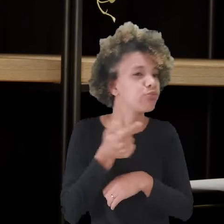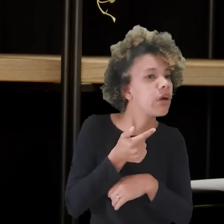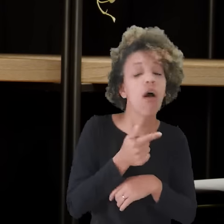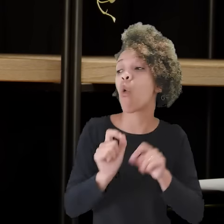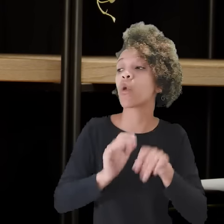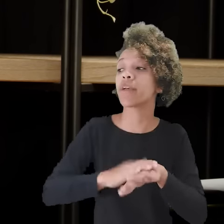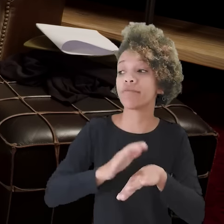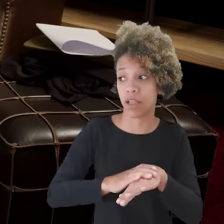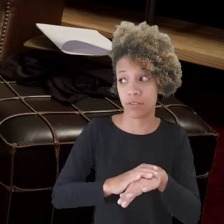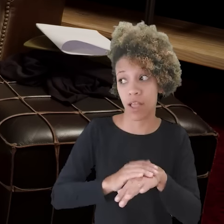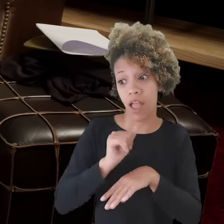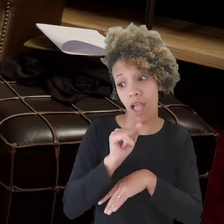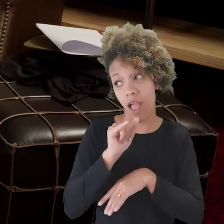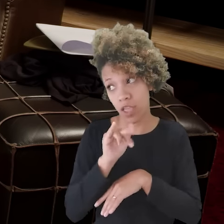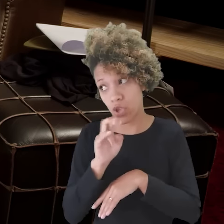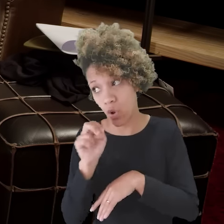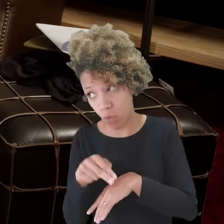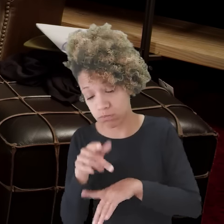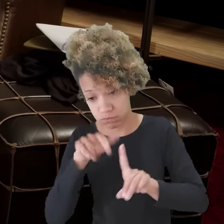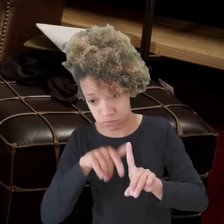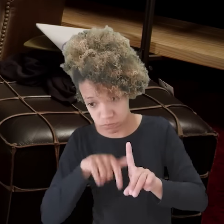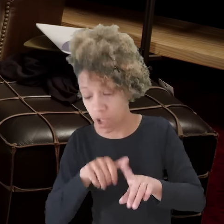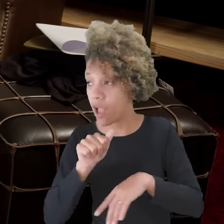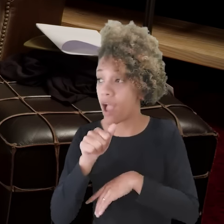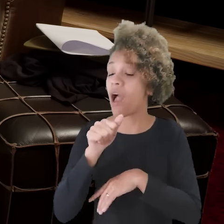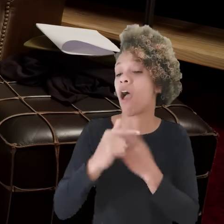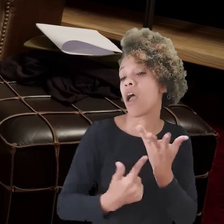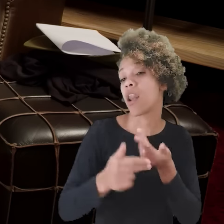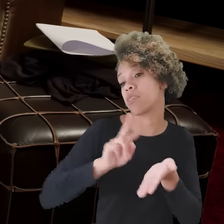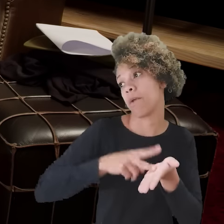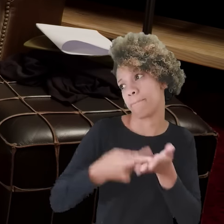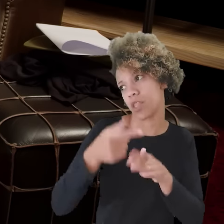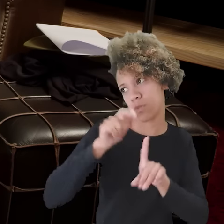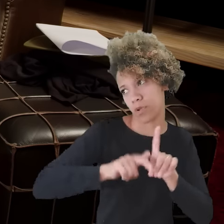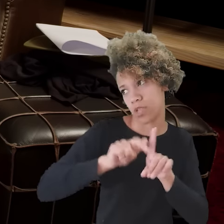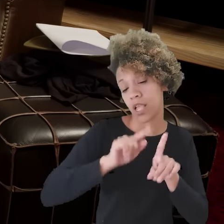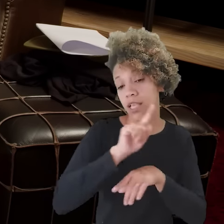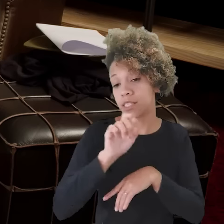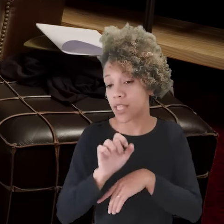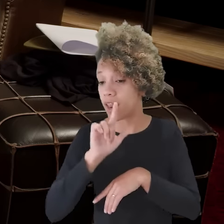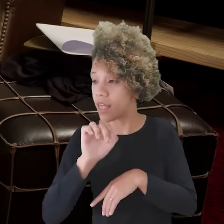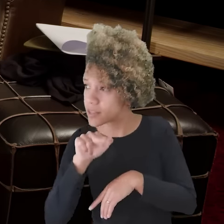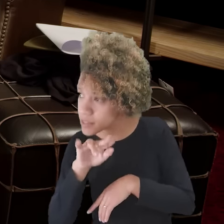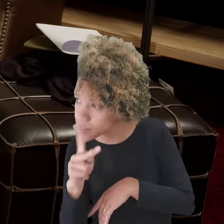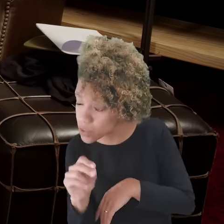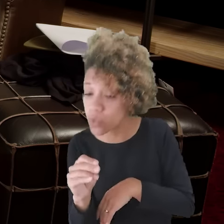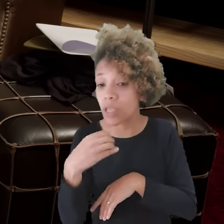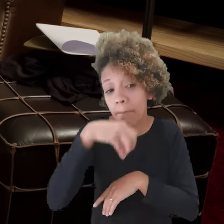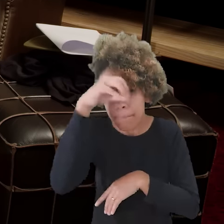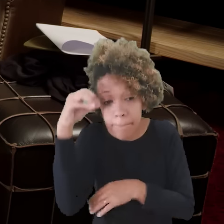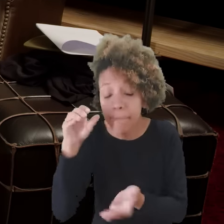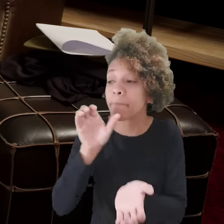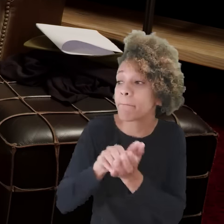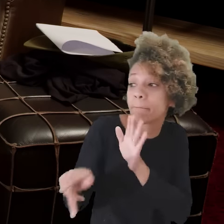não o que é que ele faz ele é o nairon o ator nairon o ator nairon interpreta um personagem que chama Zé Lezin que é um